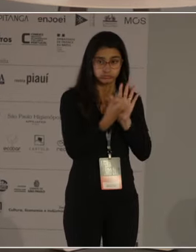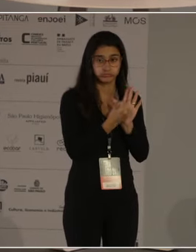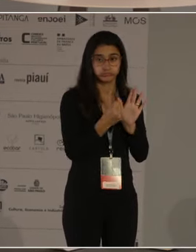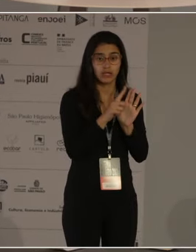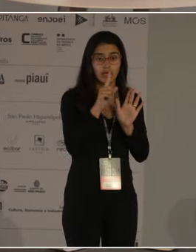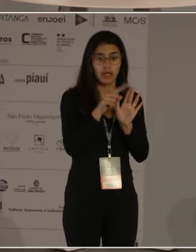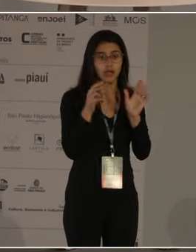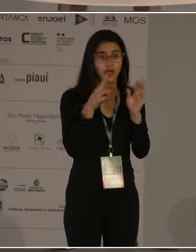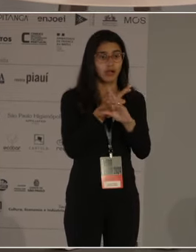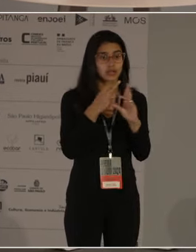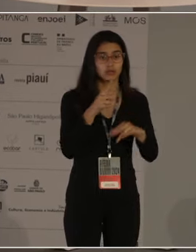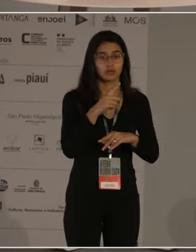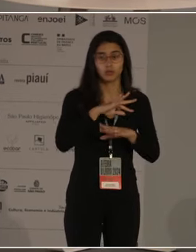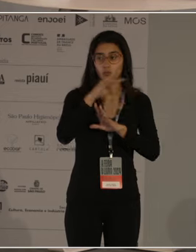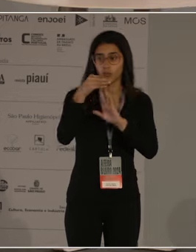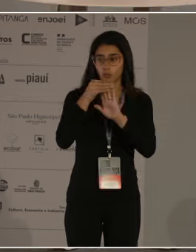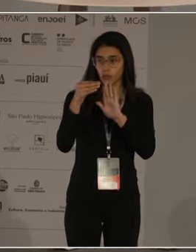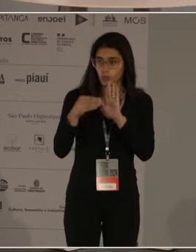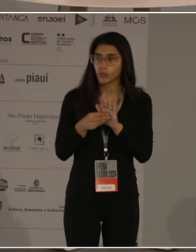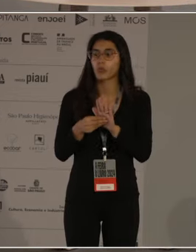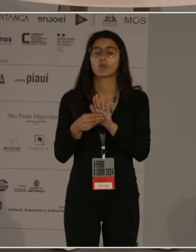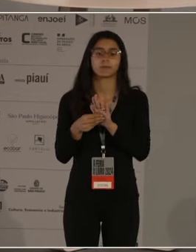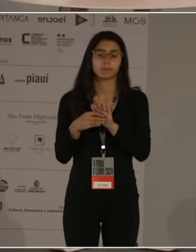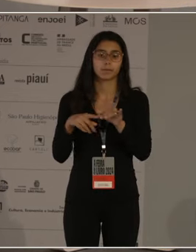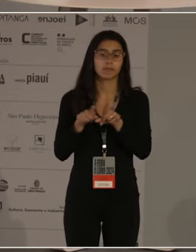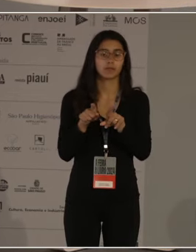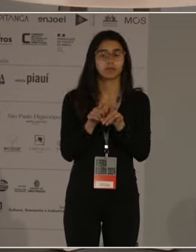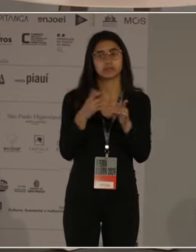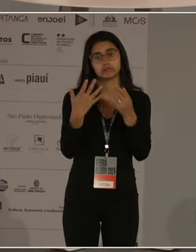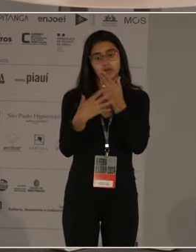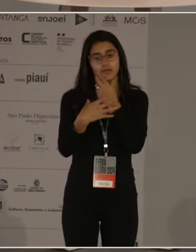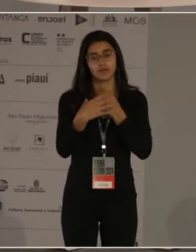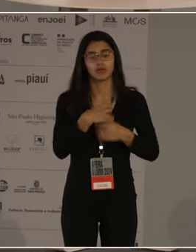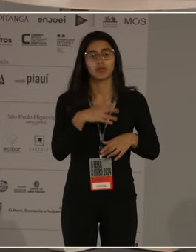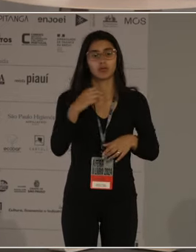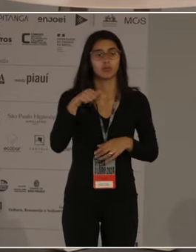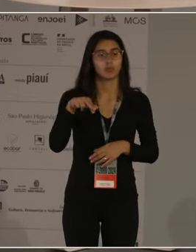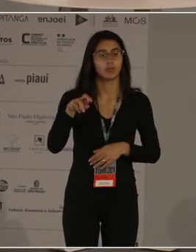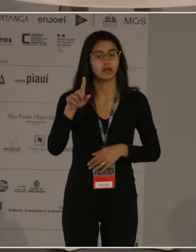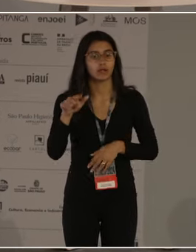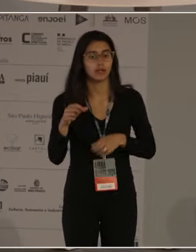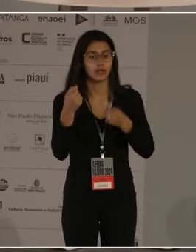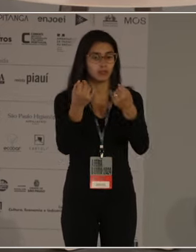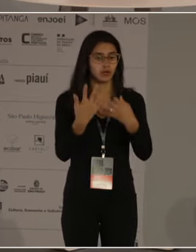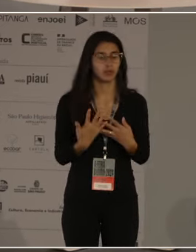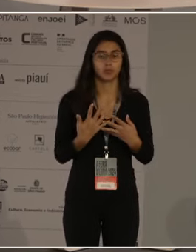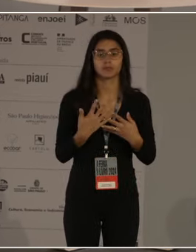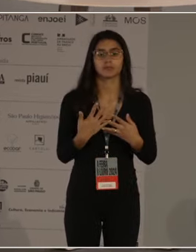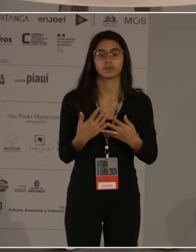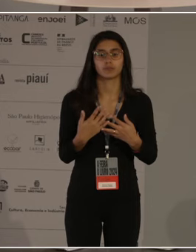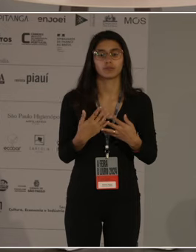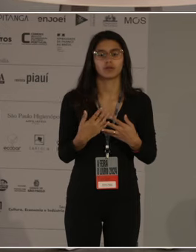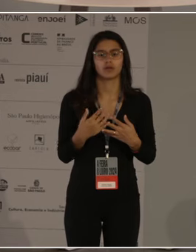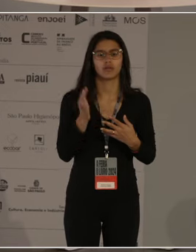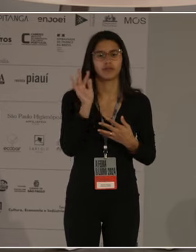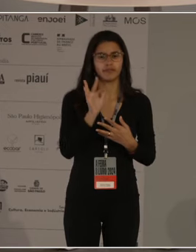as relações que ele estabeleceu. E, no caso, o André falou, a universidade, que a